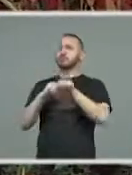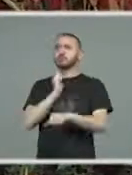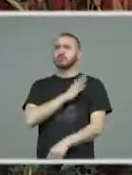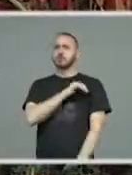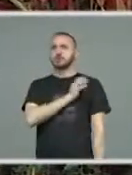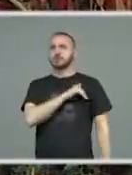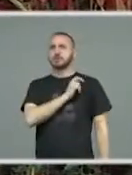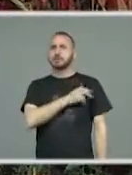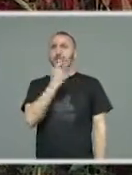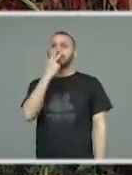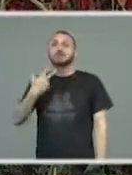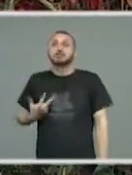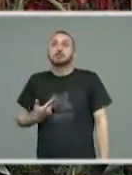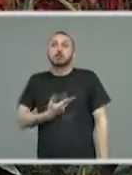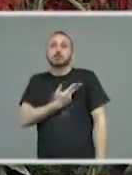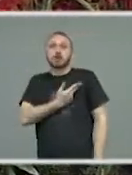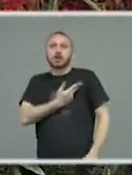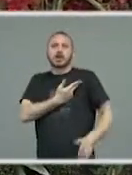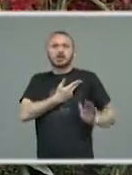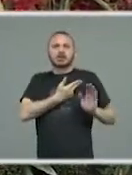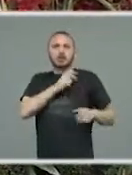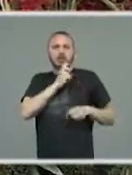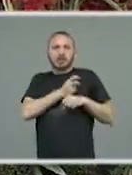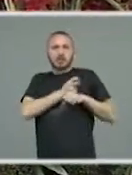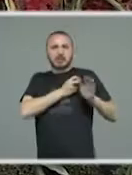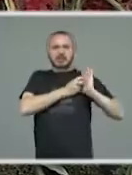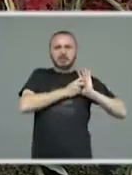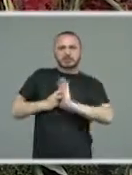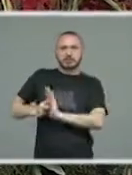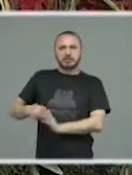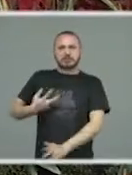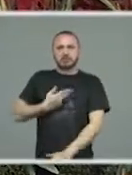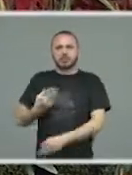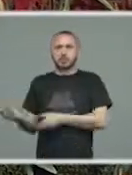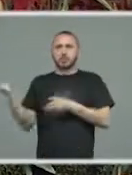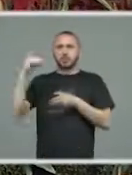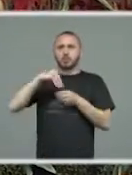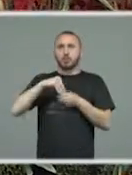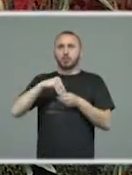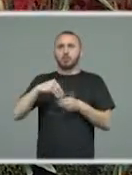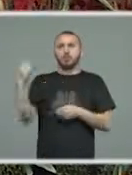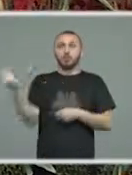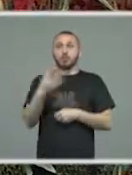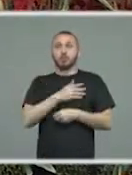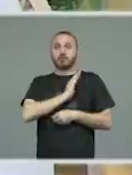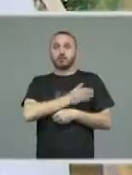coração, tira o meu coração empedrado, deixa aqui, você vai mais leve para